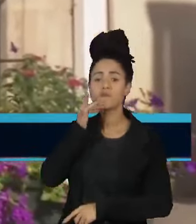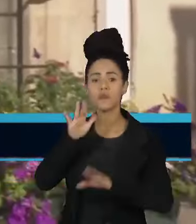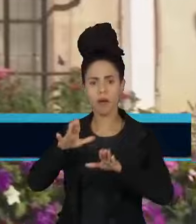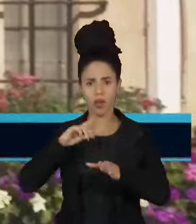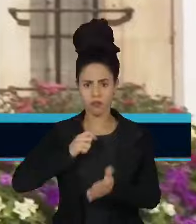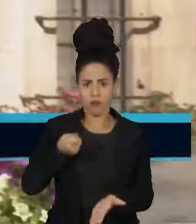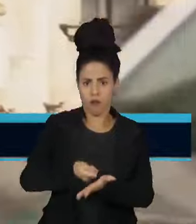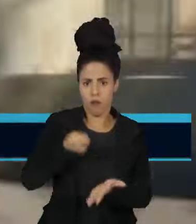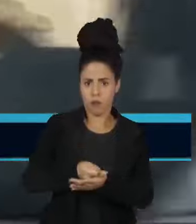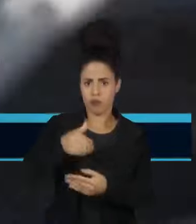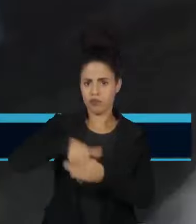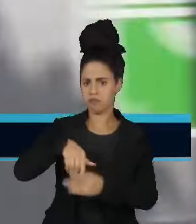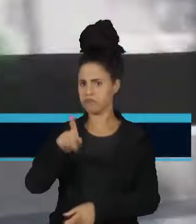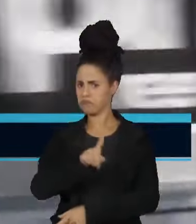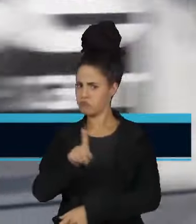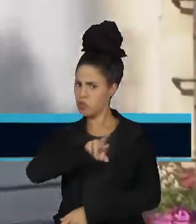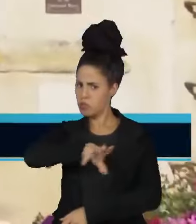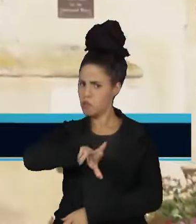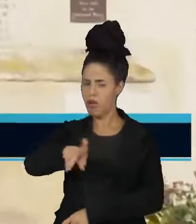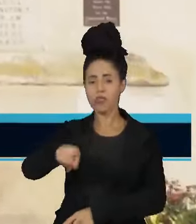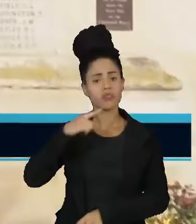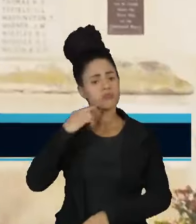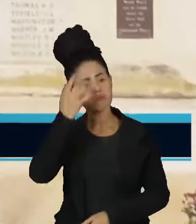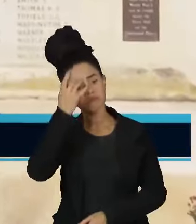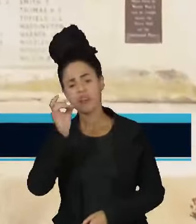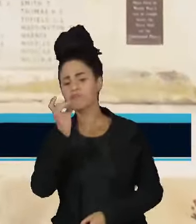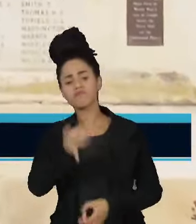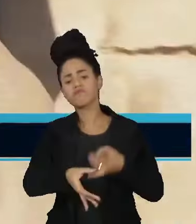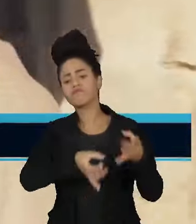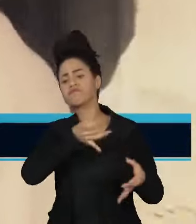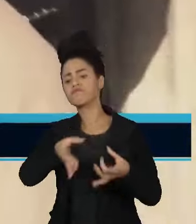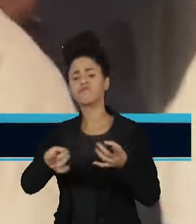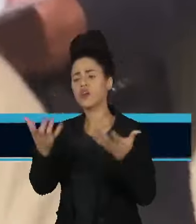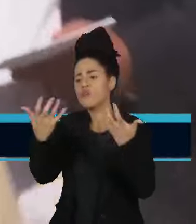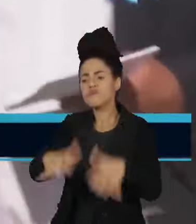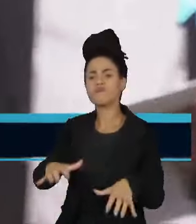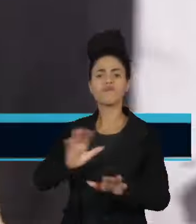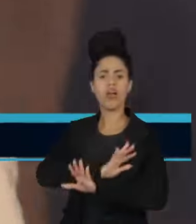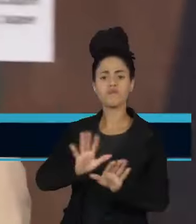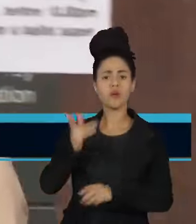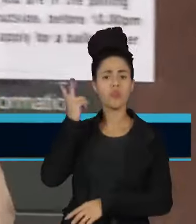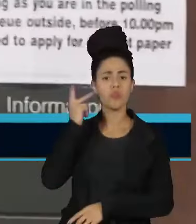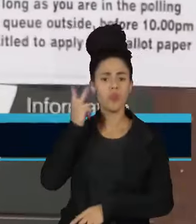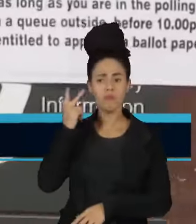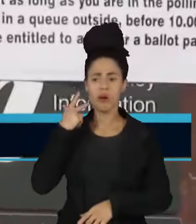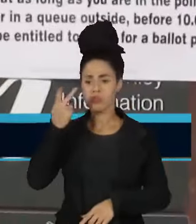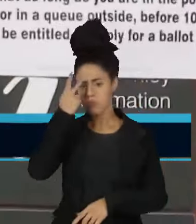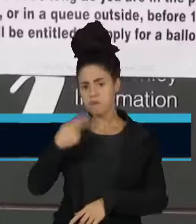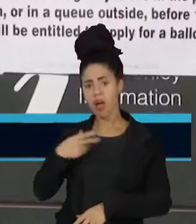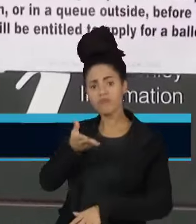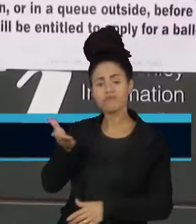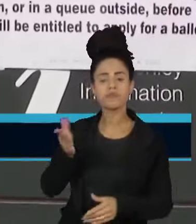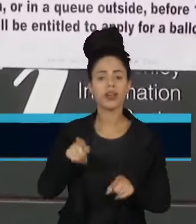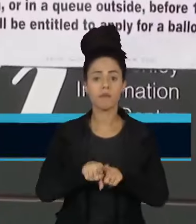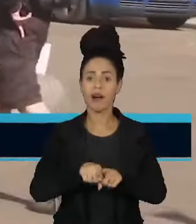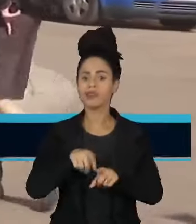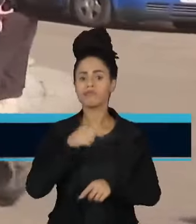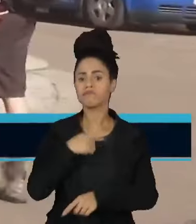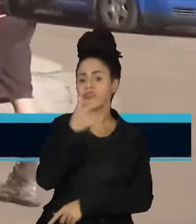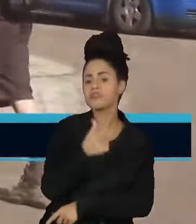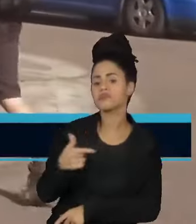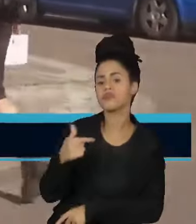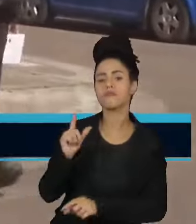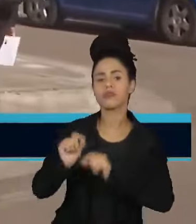obrigatório muitas pessoas desistem de votar em dias de tempo ruim e como a eleição caiu no meio de semana